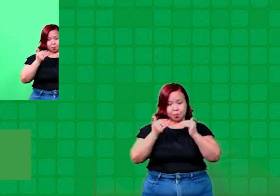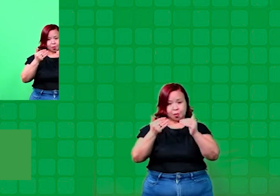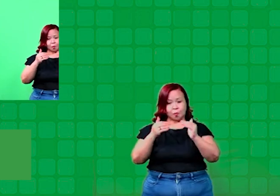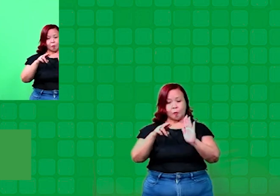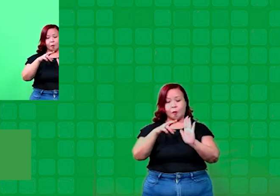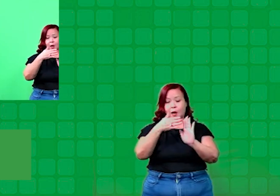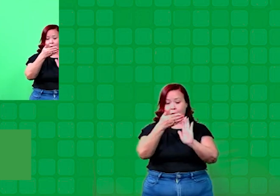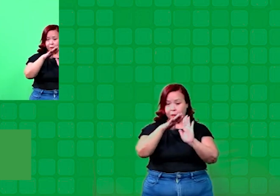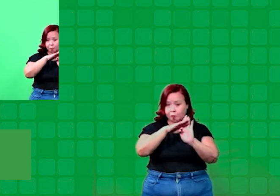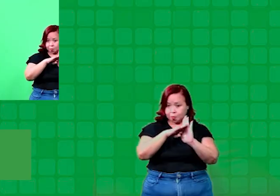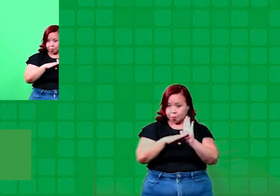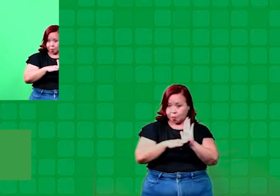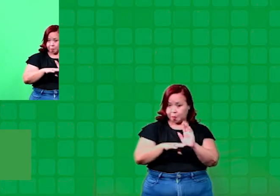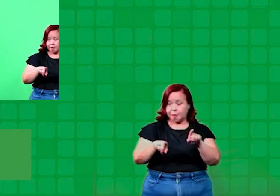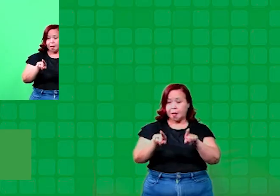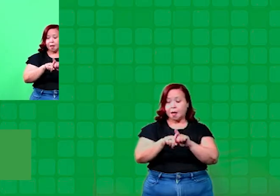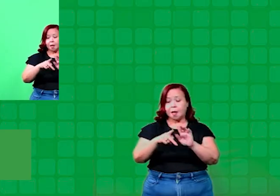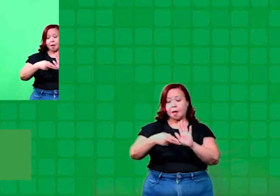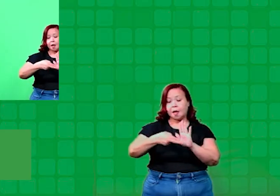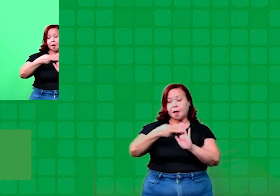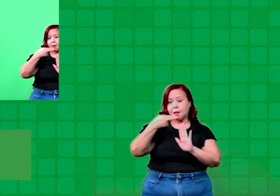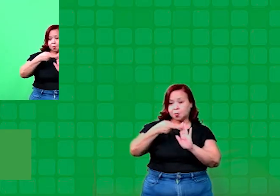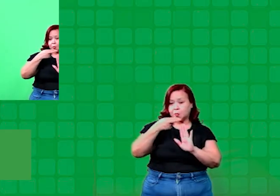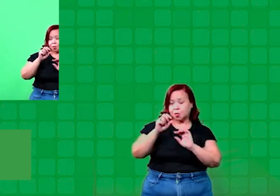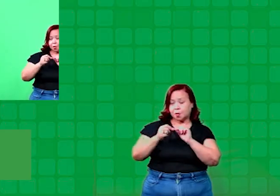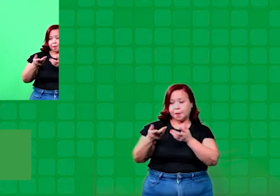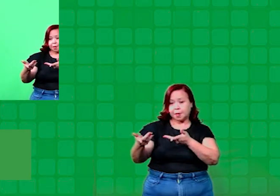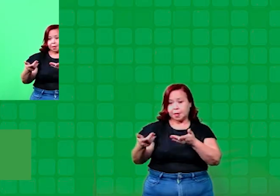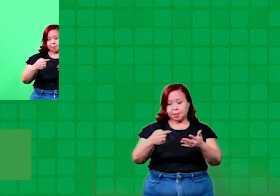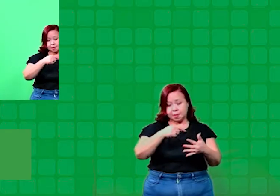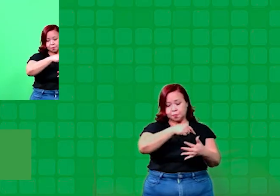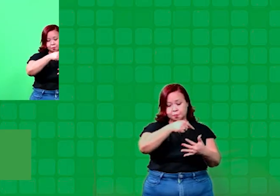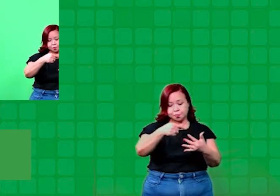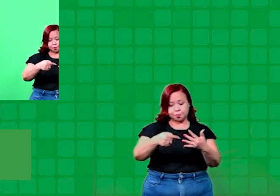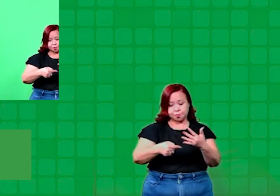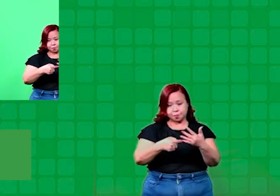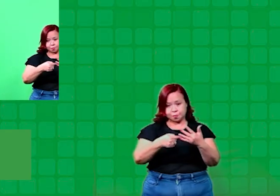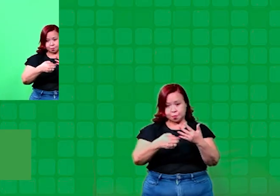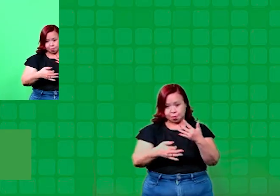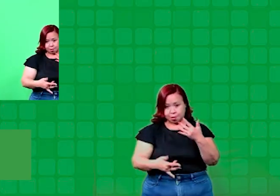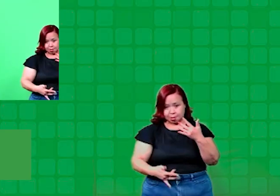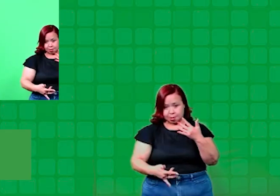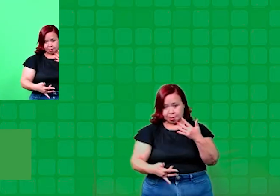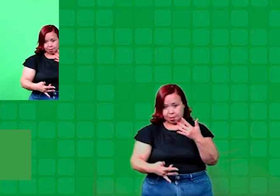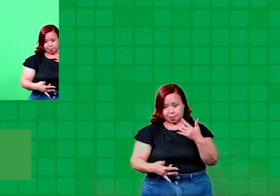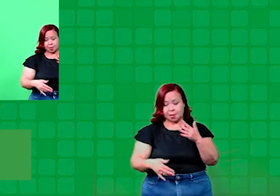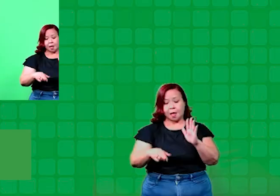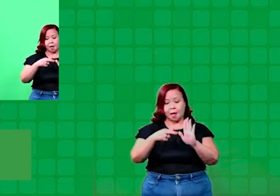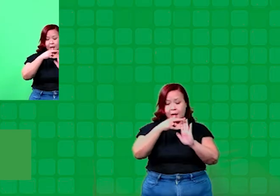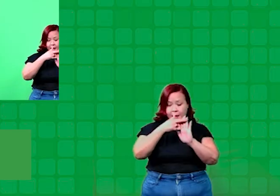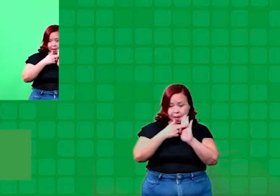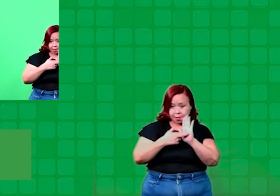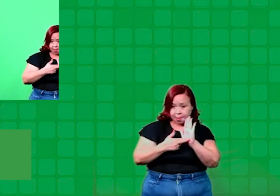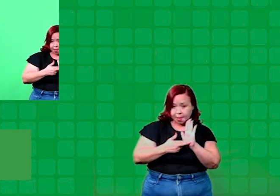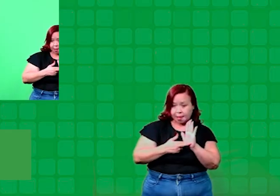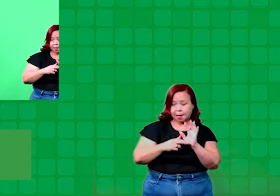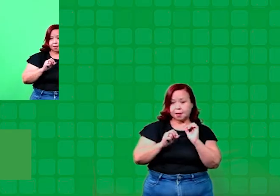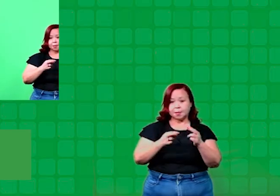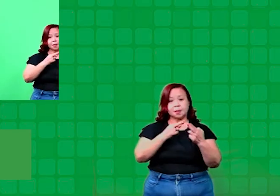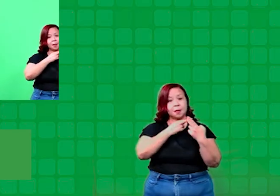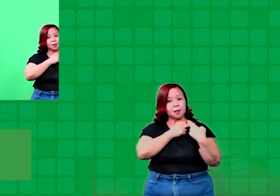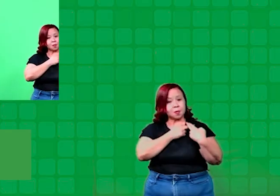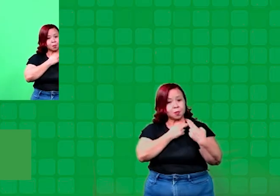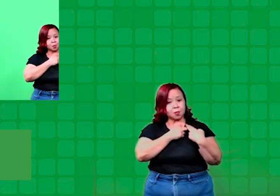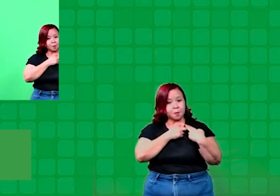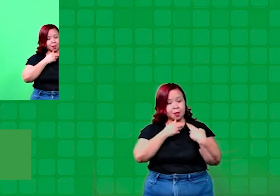seja, é a resolução que vai trazer as diretrizes, que vão trazer as regras e as responsabilidades